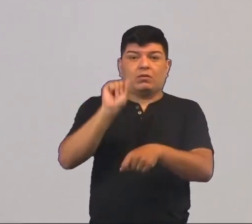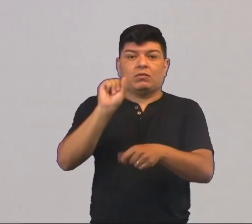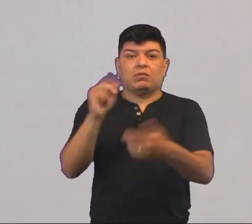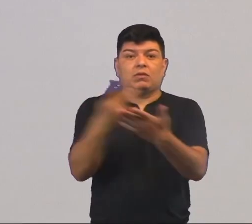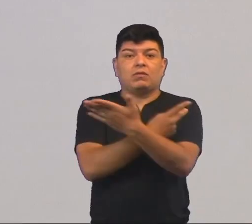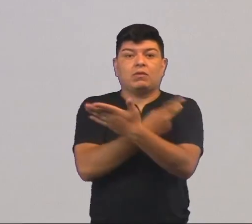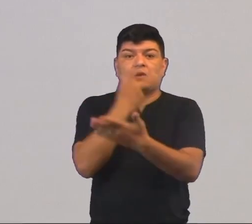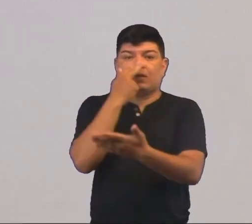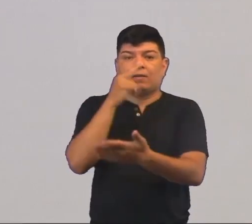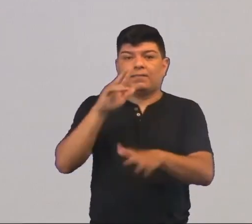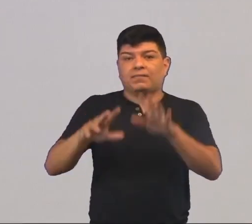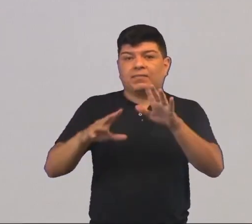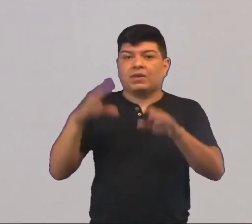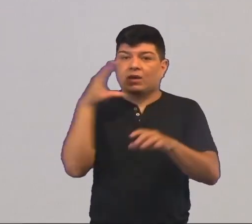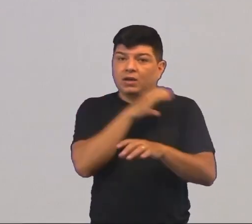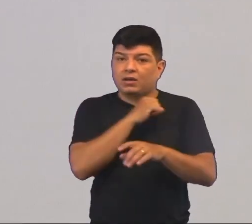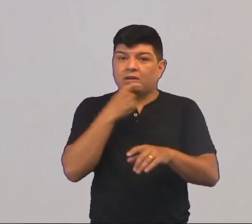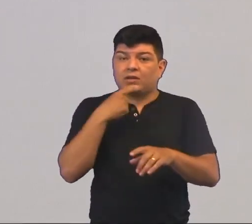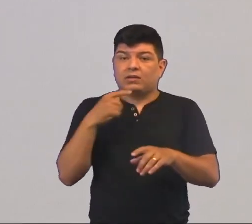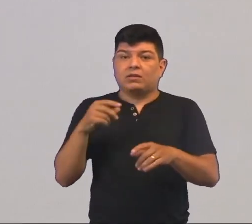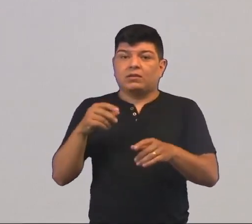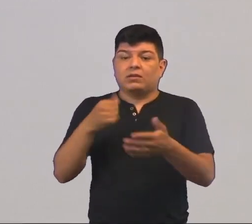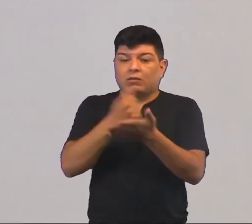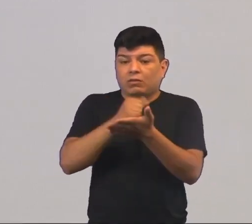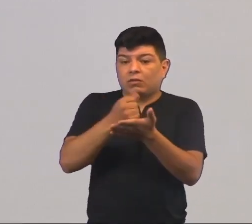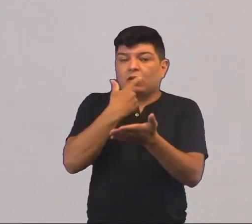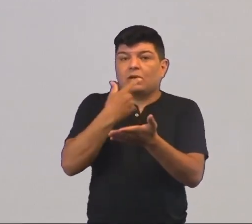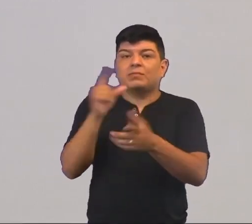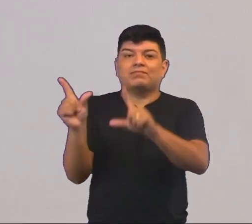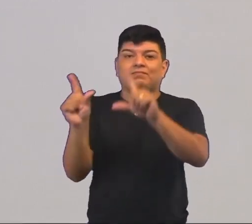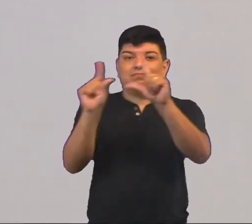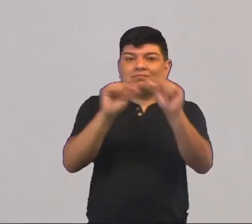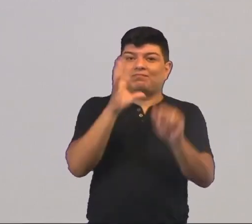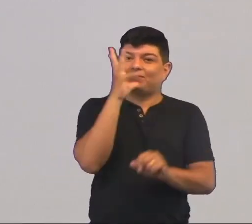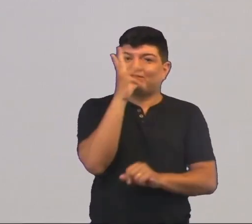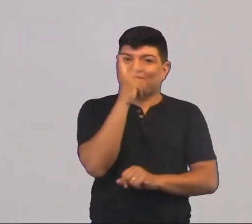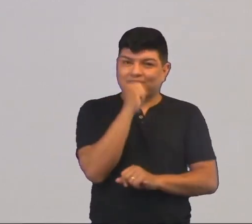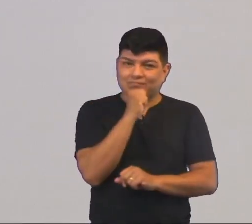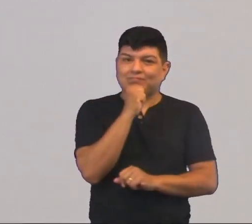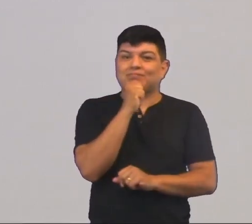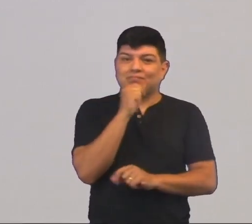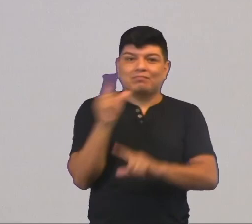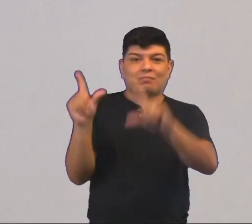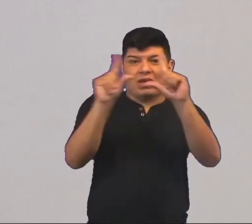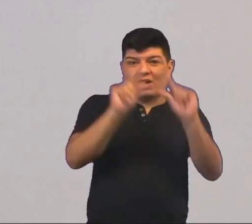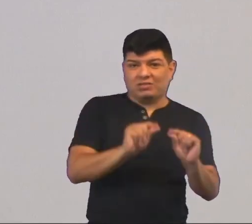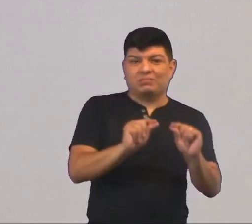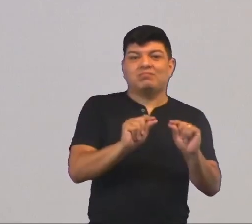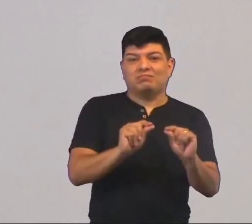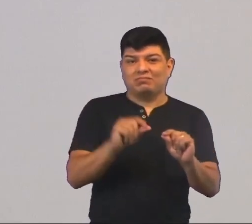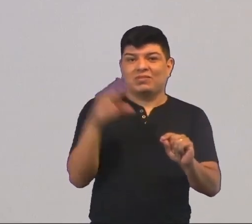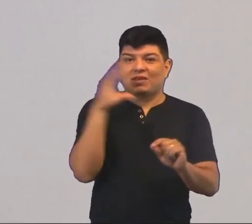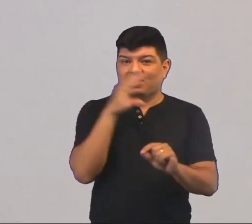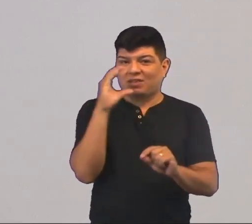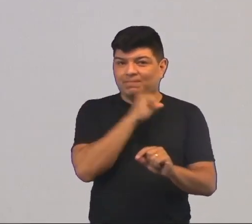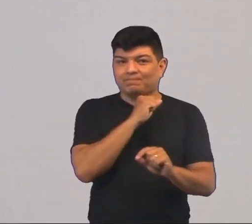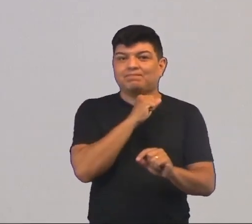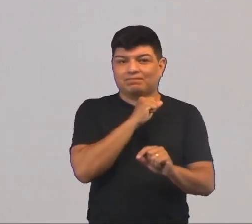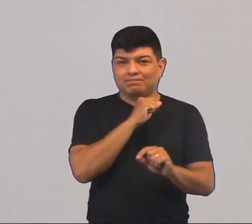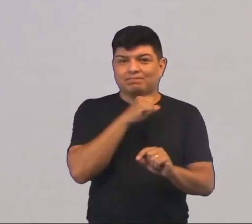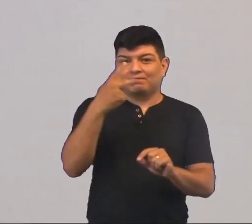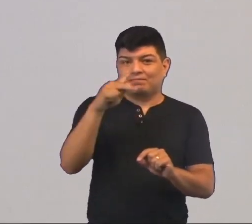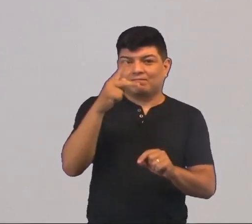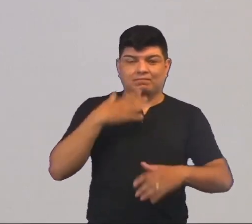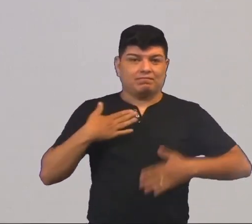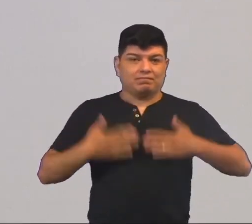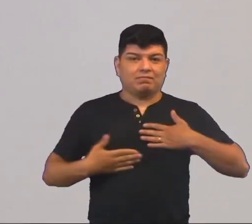acontecer? Acelerada, ele vai passar um remédio aí para entardecer, para diminuir essa aceleração e o